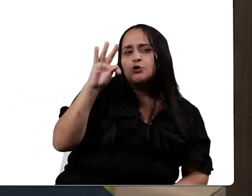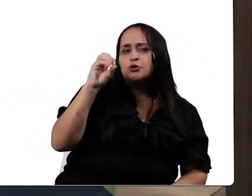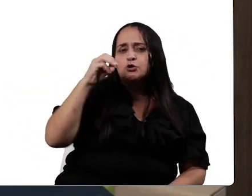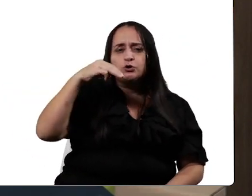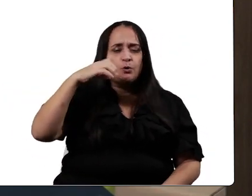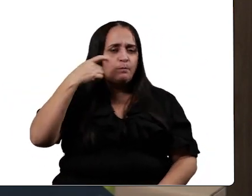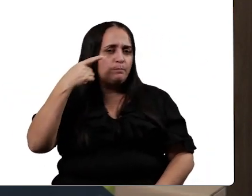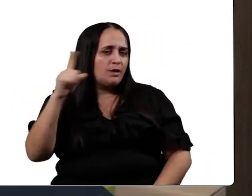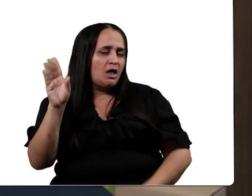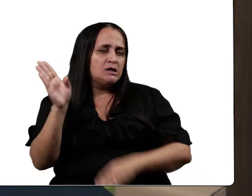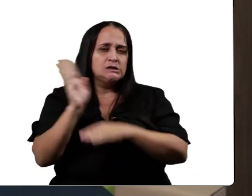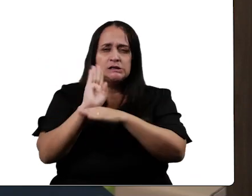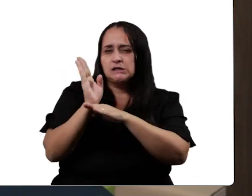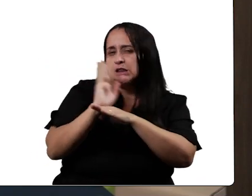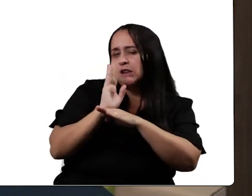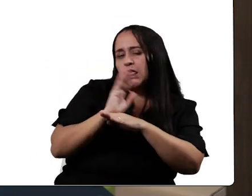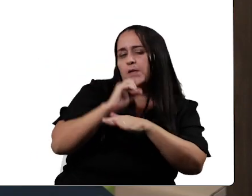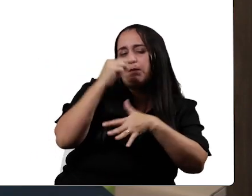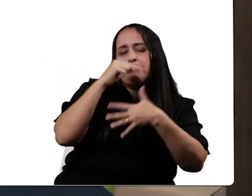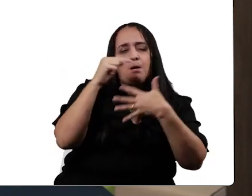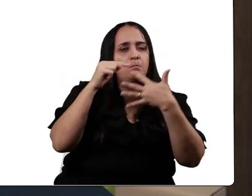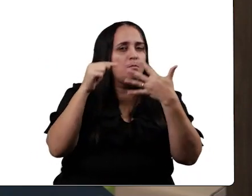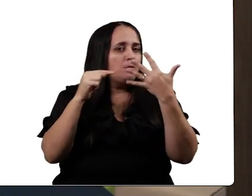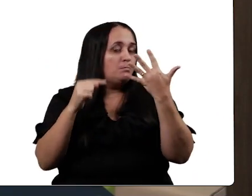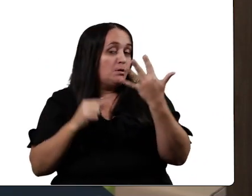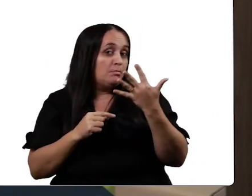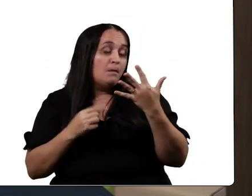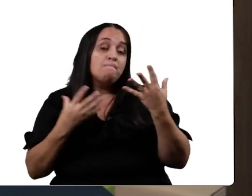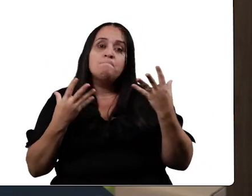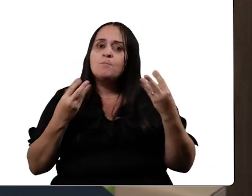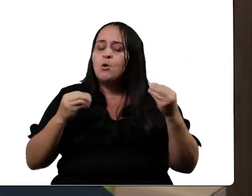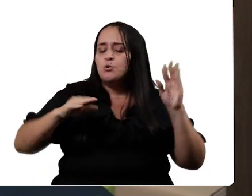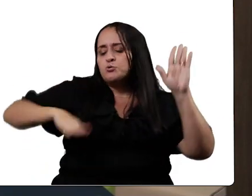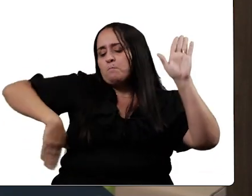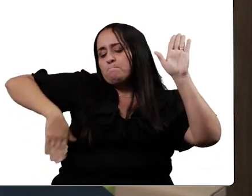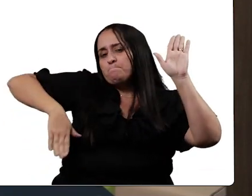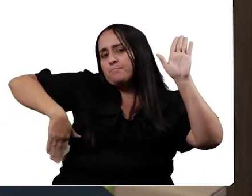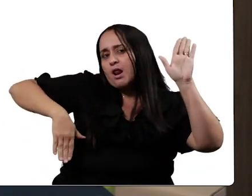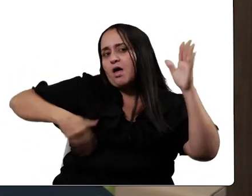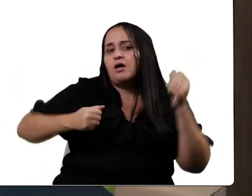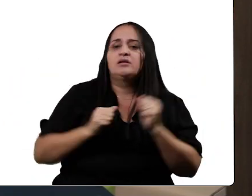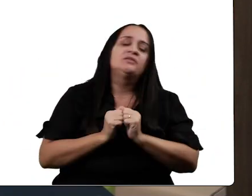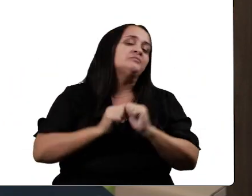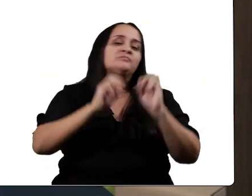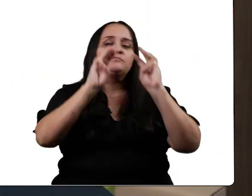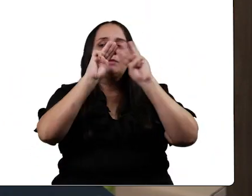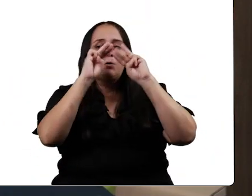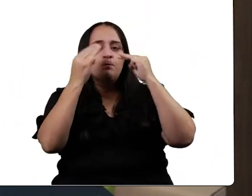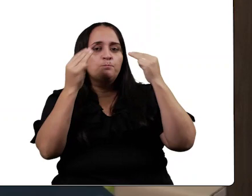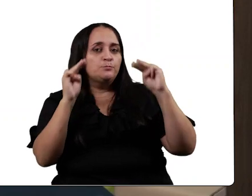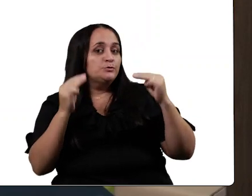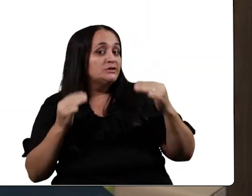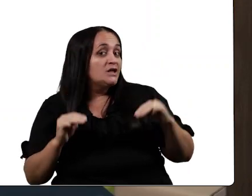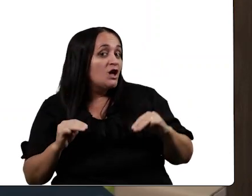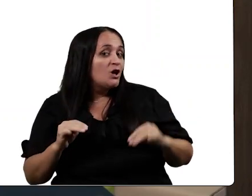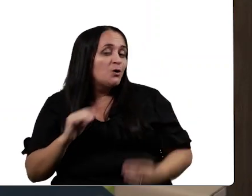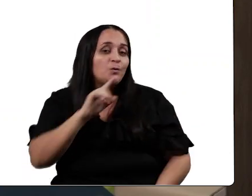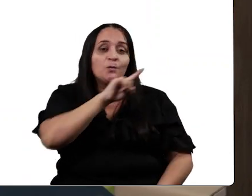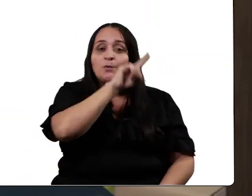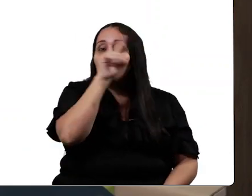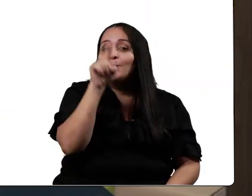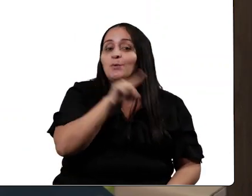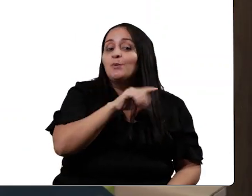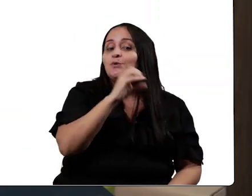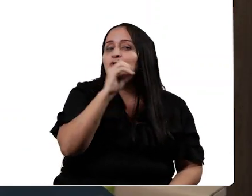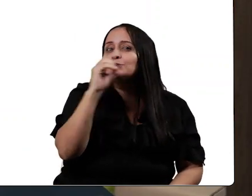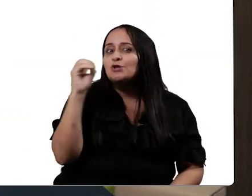muitas praias, tem parques, tem pontos turísticos, tem museus, tem o zoológico,